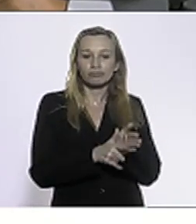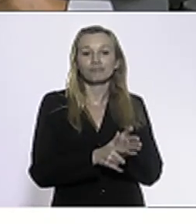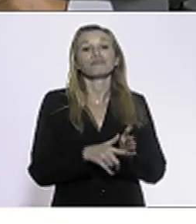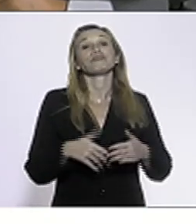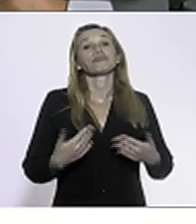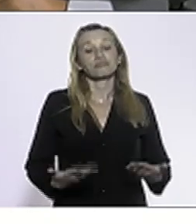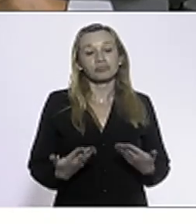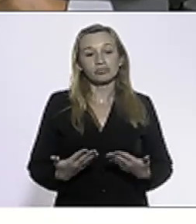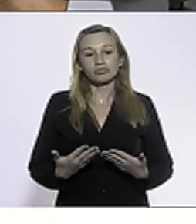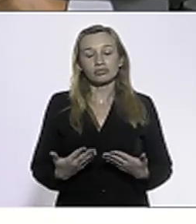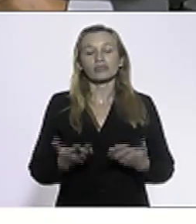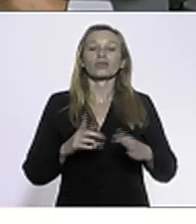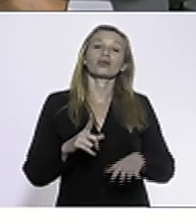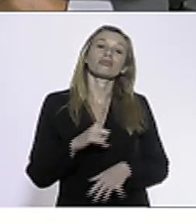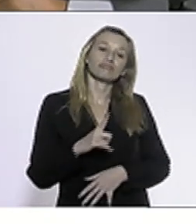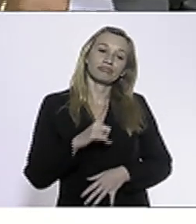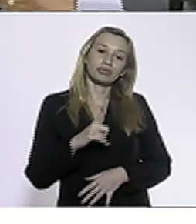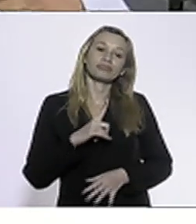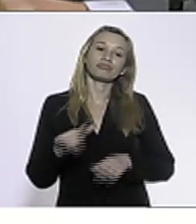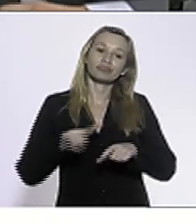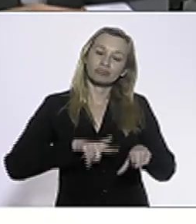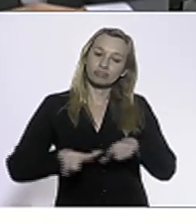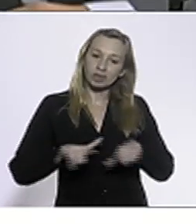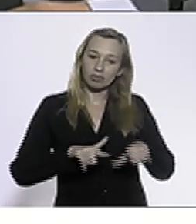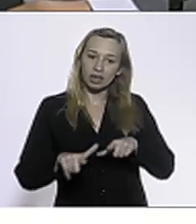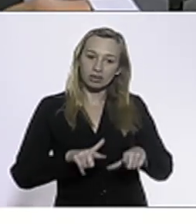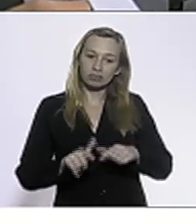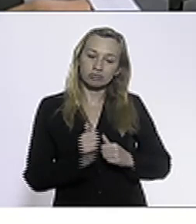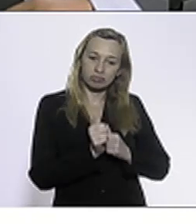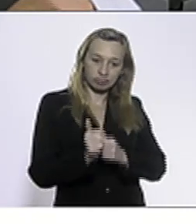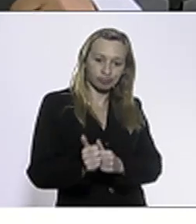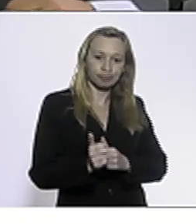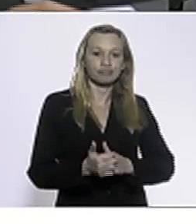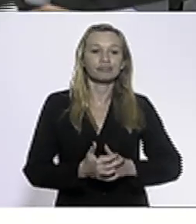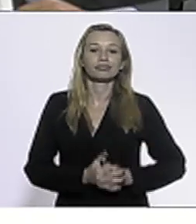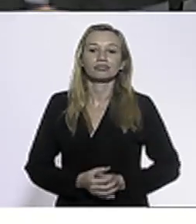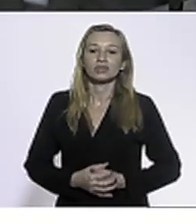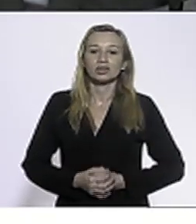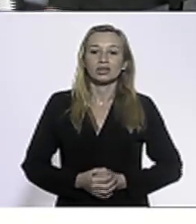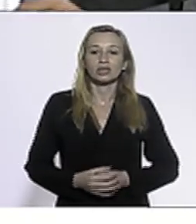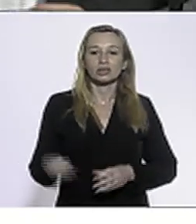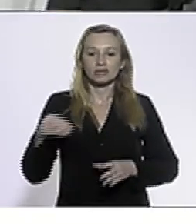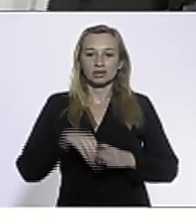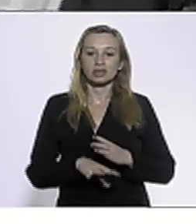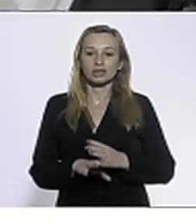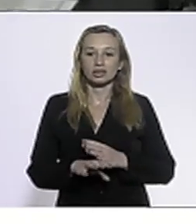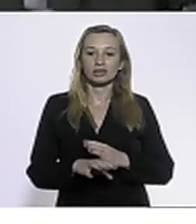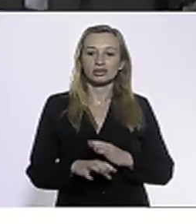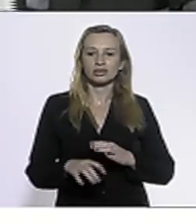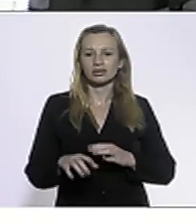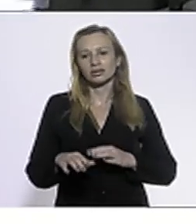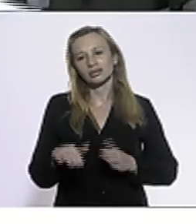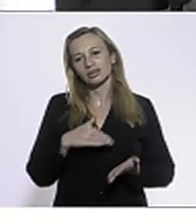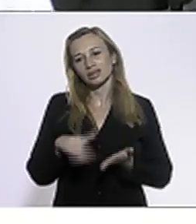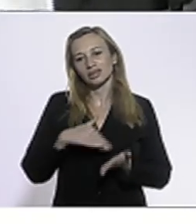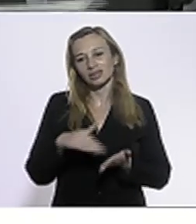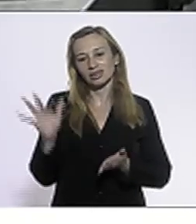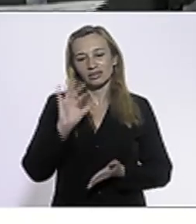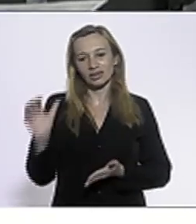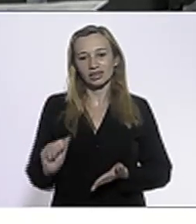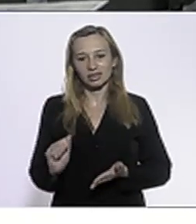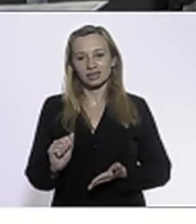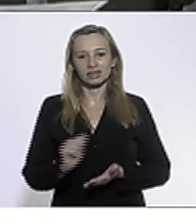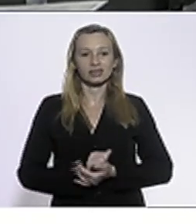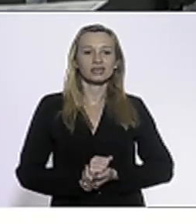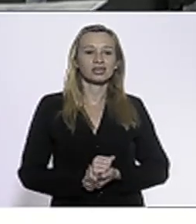fato, existe um trabalho em andamento dentro da Secretaria de Fazenda na direção de revisão